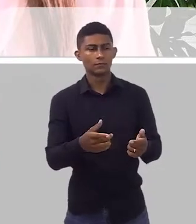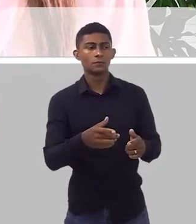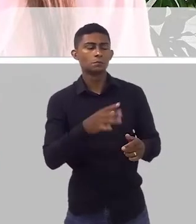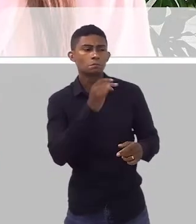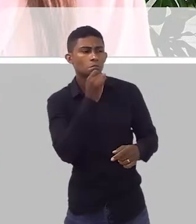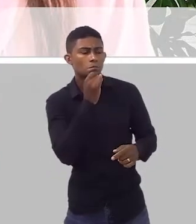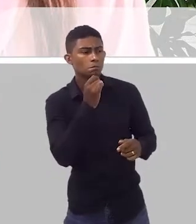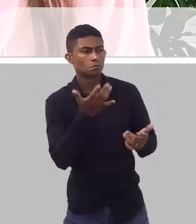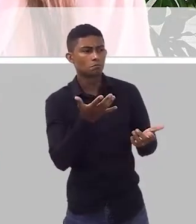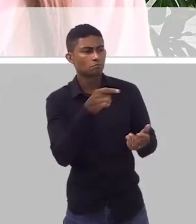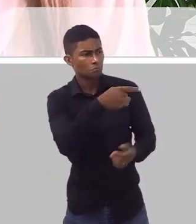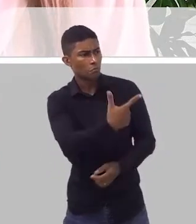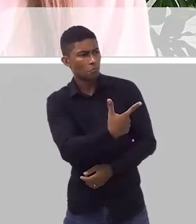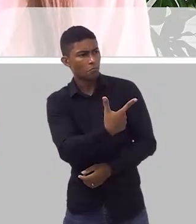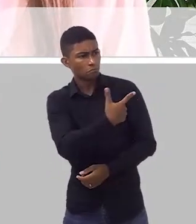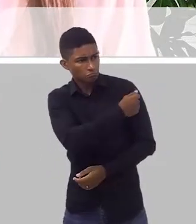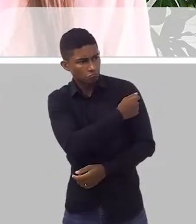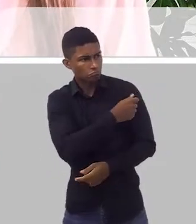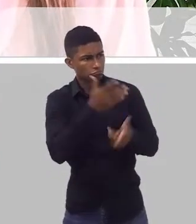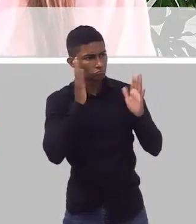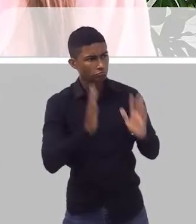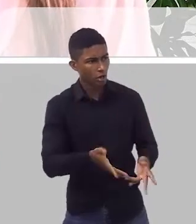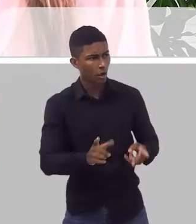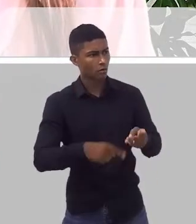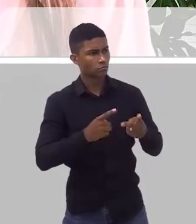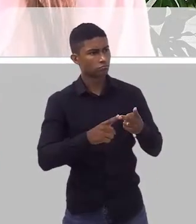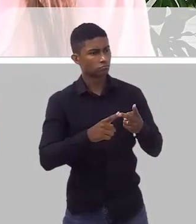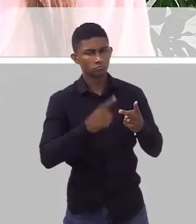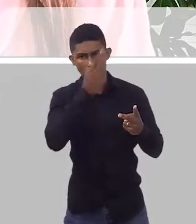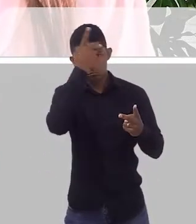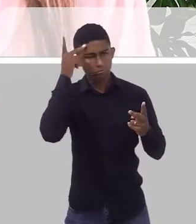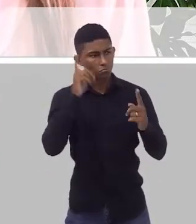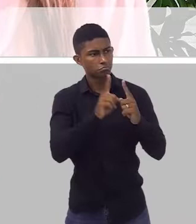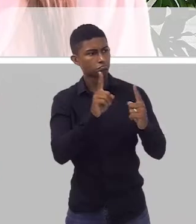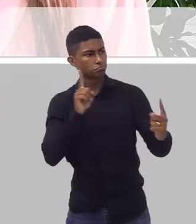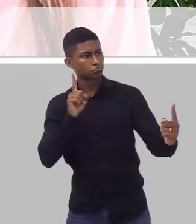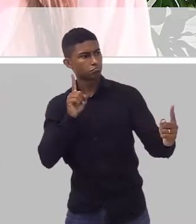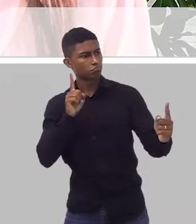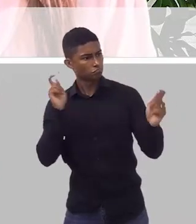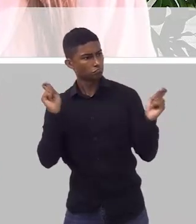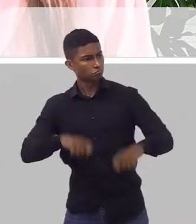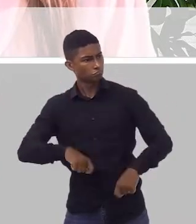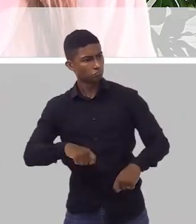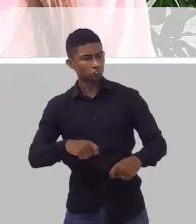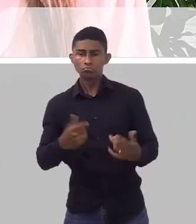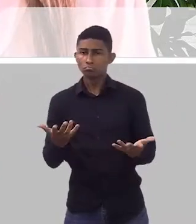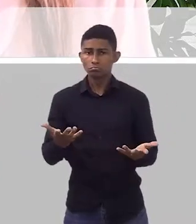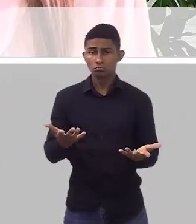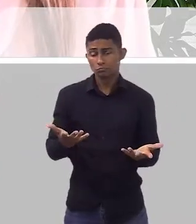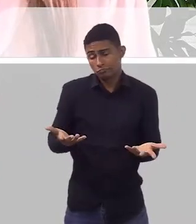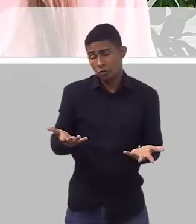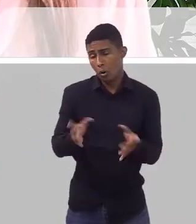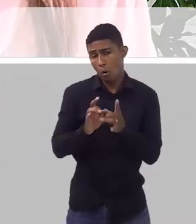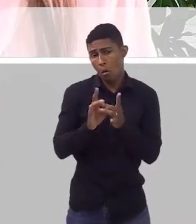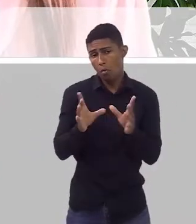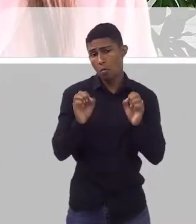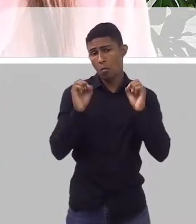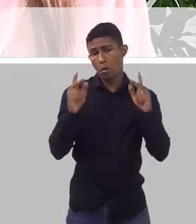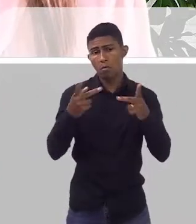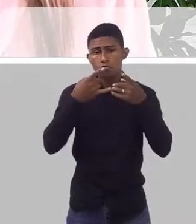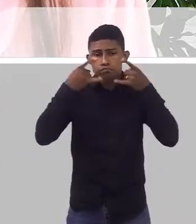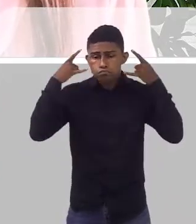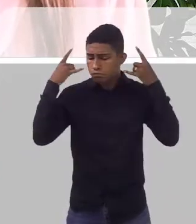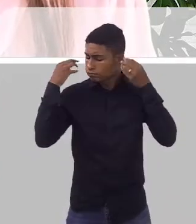pessoas vacinadas, onde o distanciamento é possível, especialmente ao ar livre, é possível abrir mão do uso da